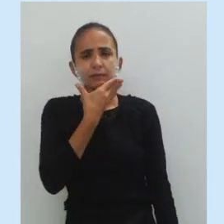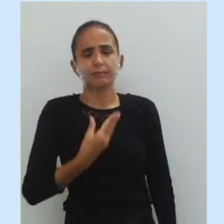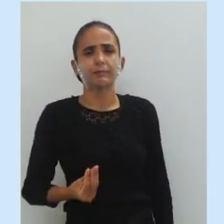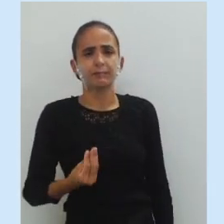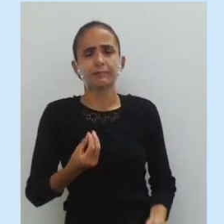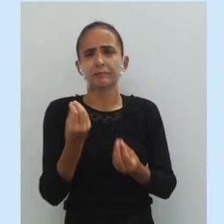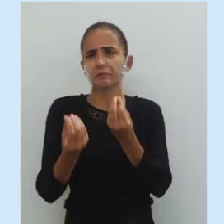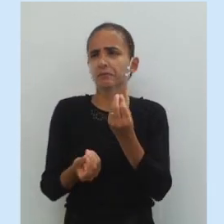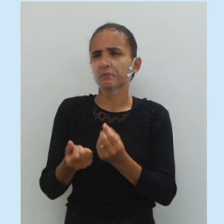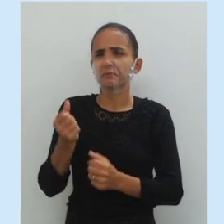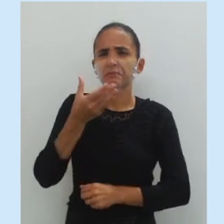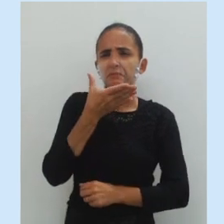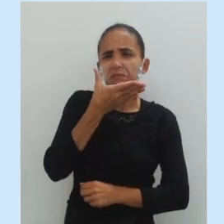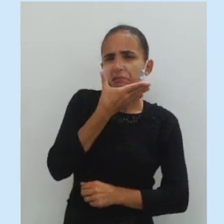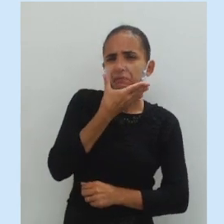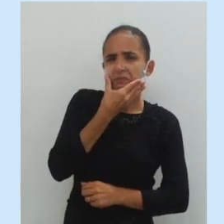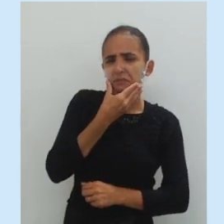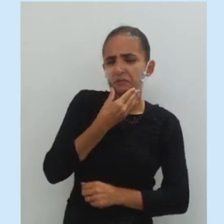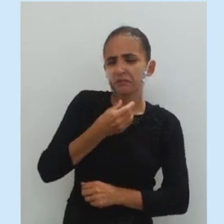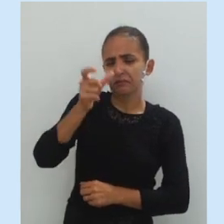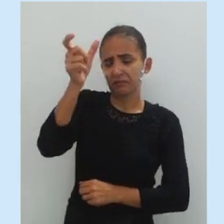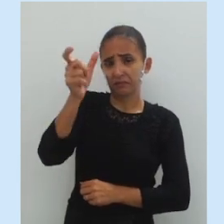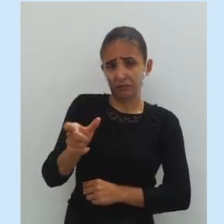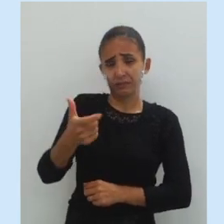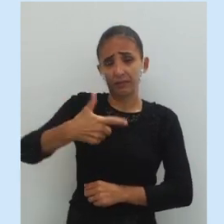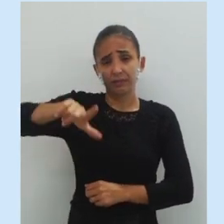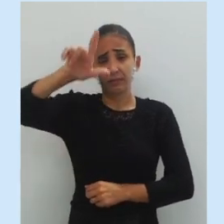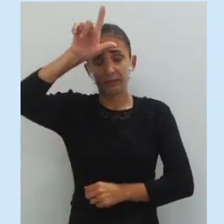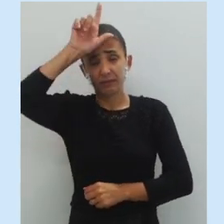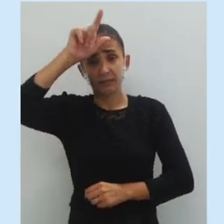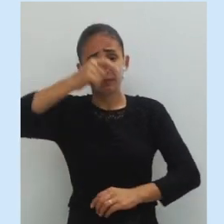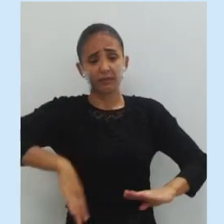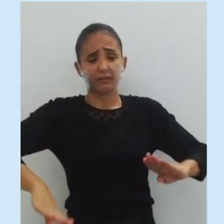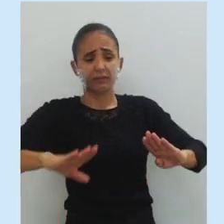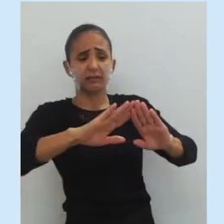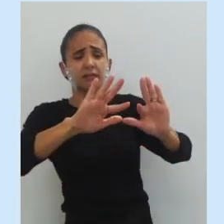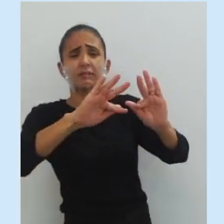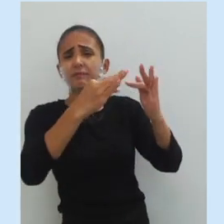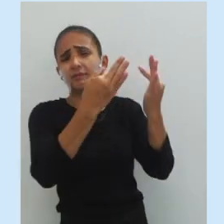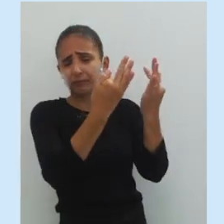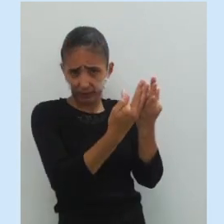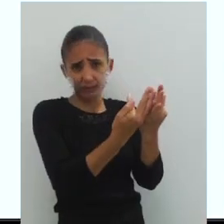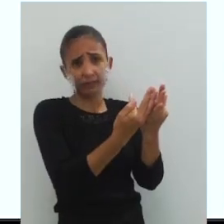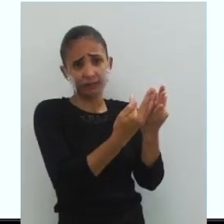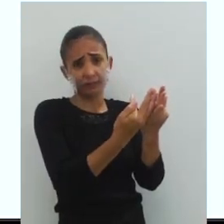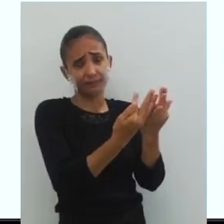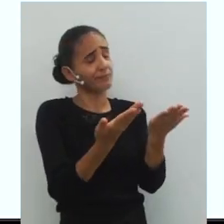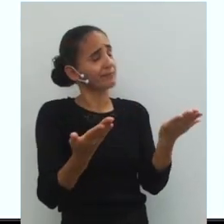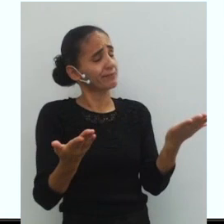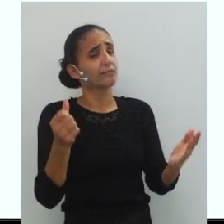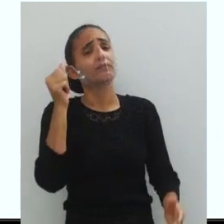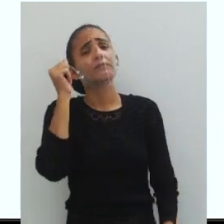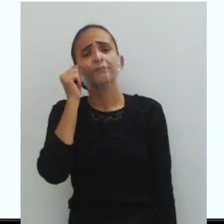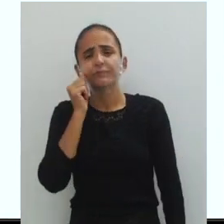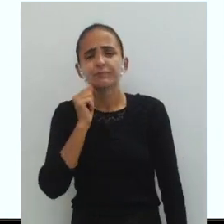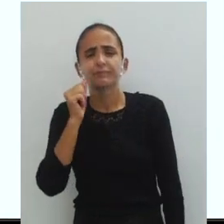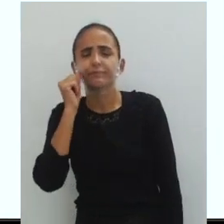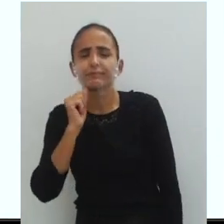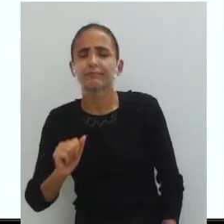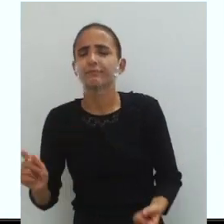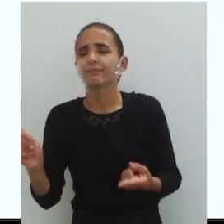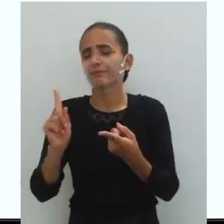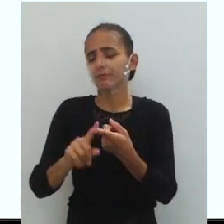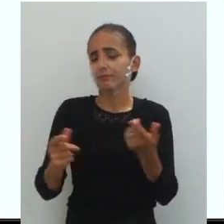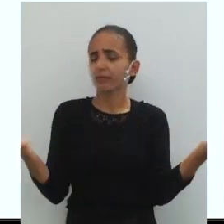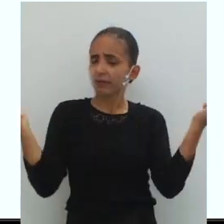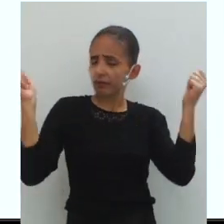o homem, ele é o único provedor da família. Completamente errado. A mulher, ela também tem capacidade. Só que